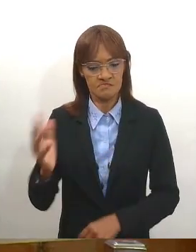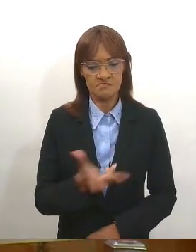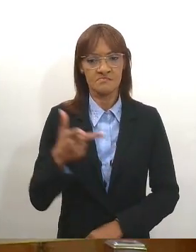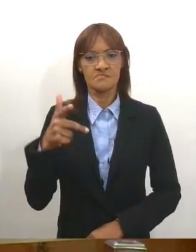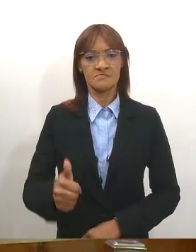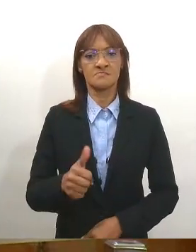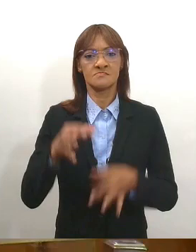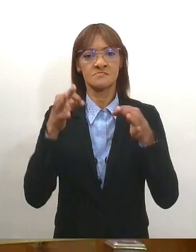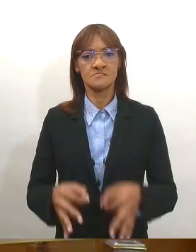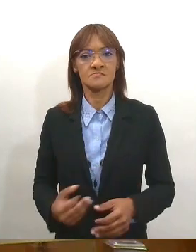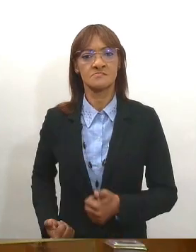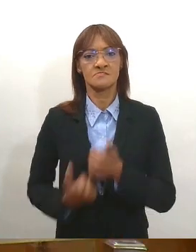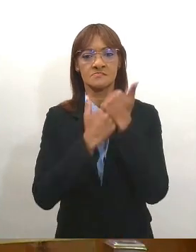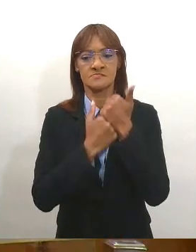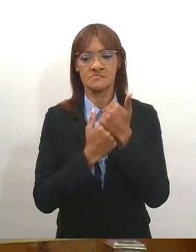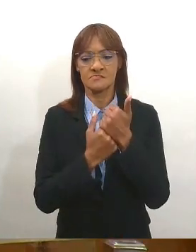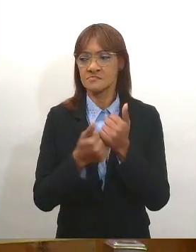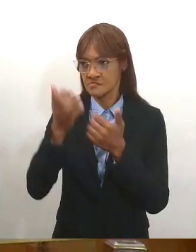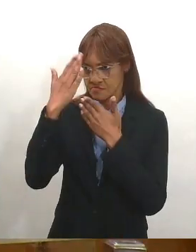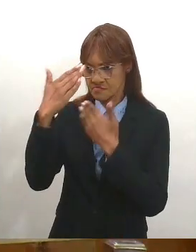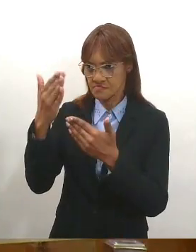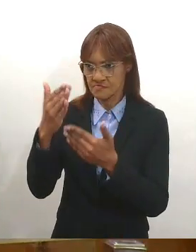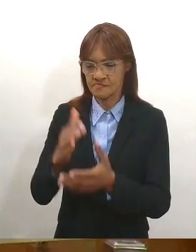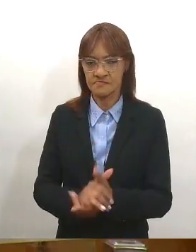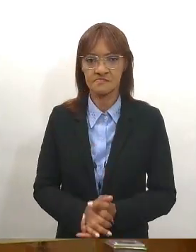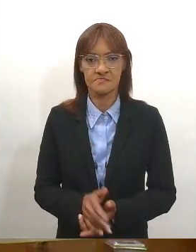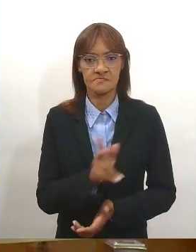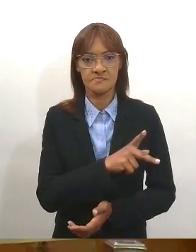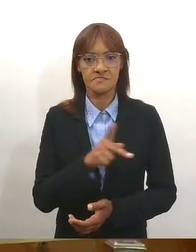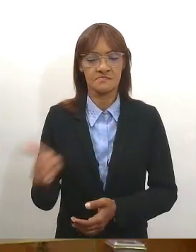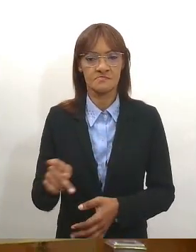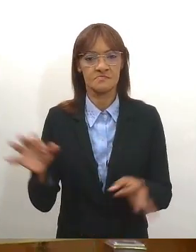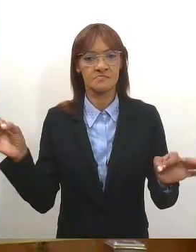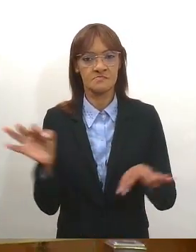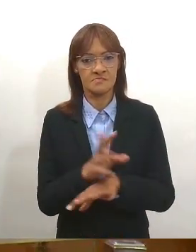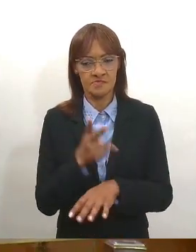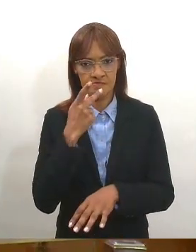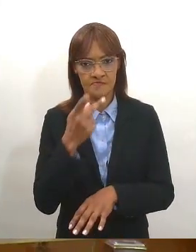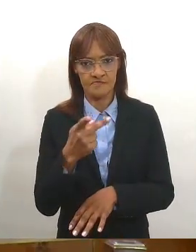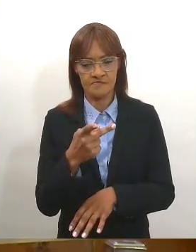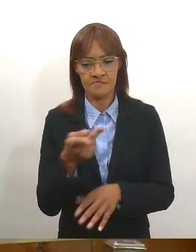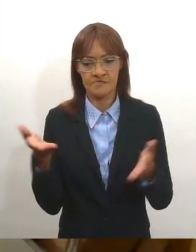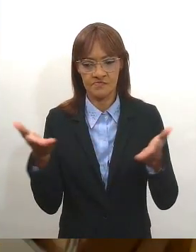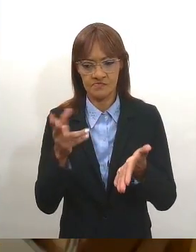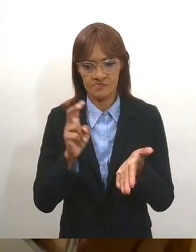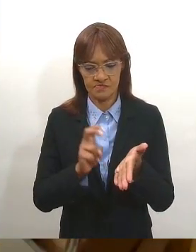senhor presidente. Era isso que eu gostaria de deixar registrado na manhã de hoje.